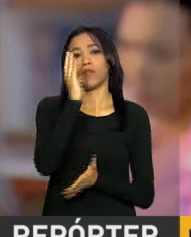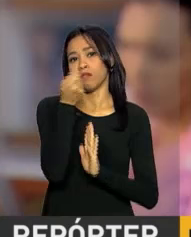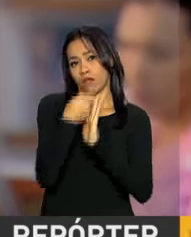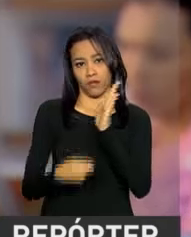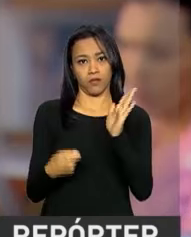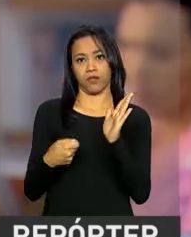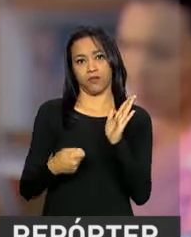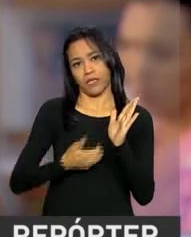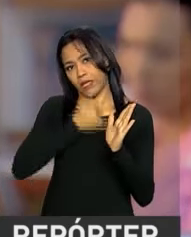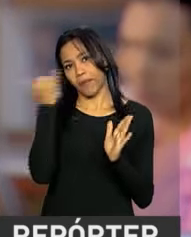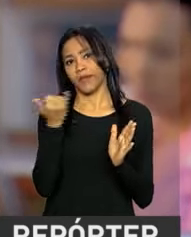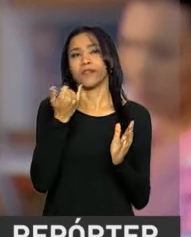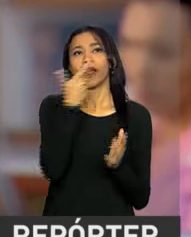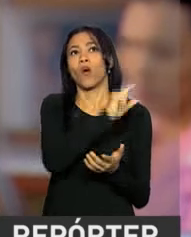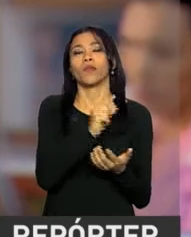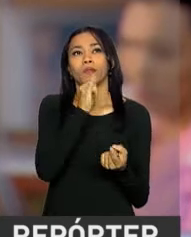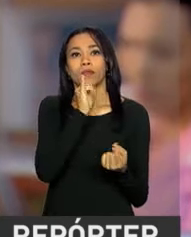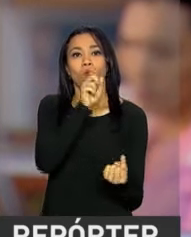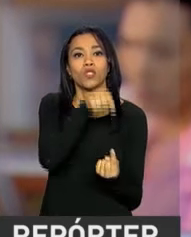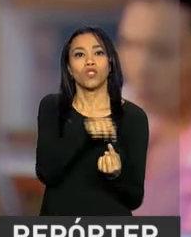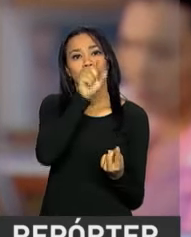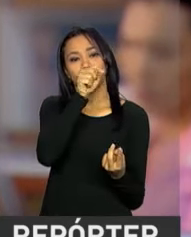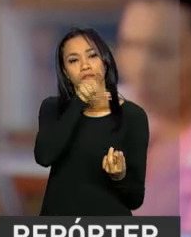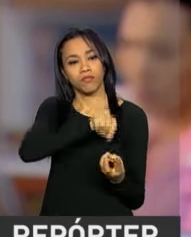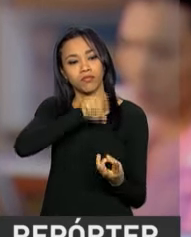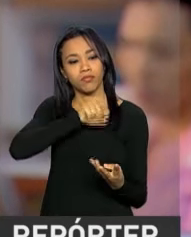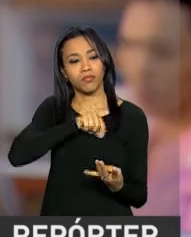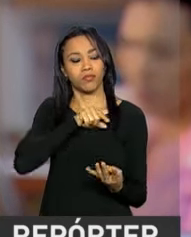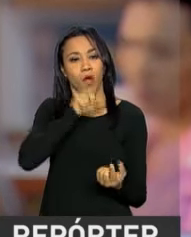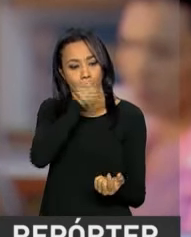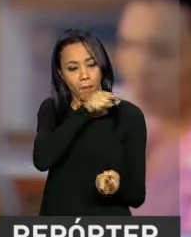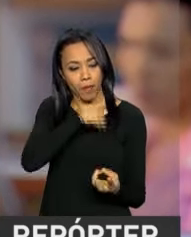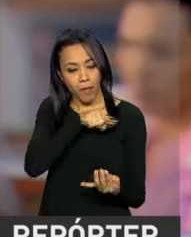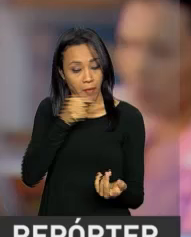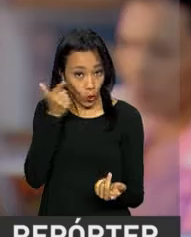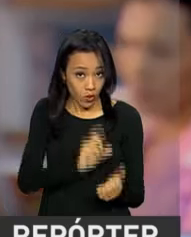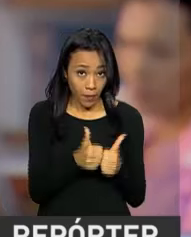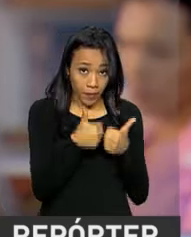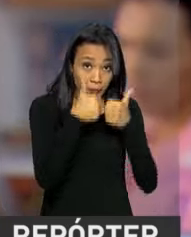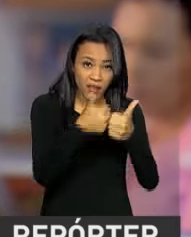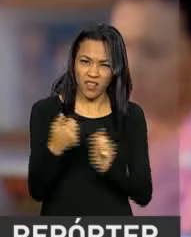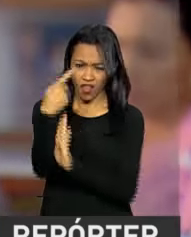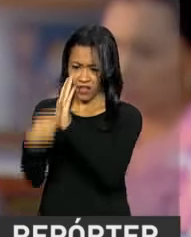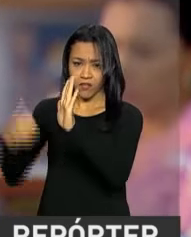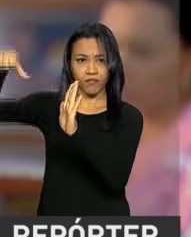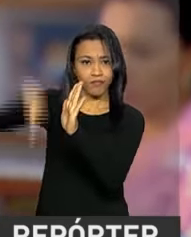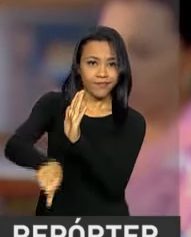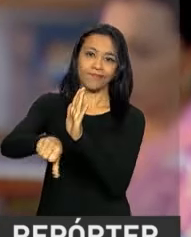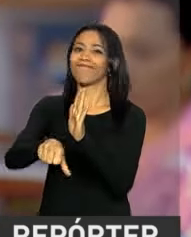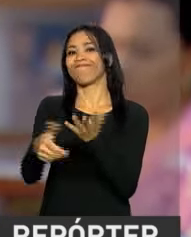desempenho que essa pessoa tenha tido na parte objetiva além disso a redação é classificatória que ainda que a pessoa tenha tido um